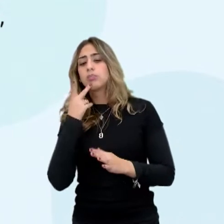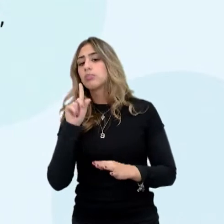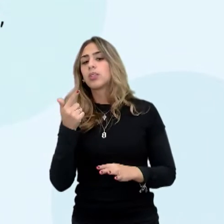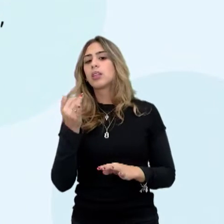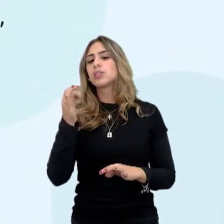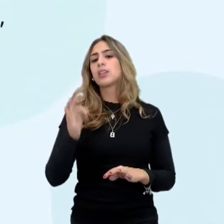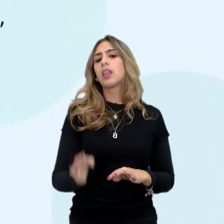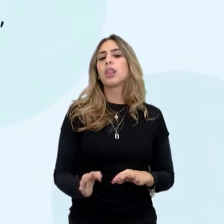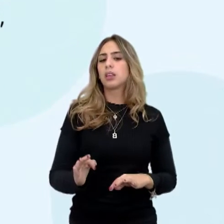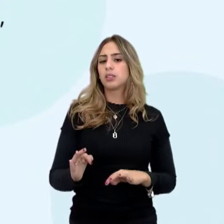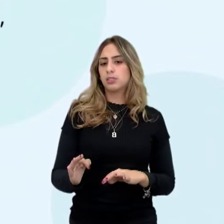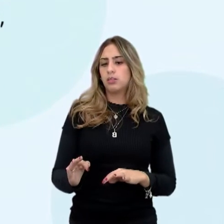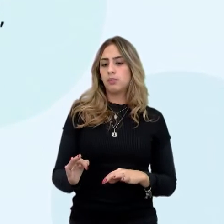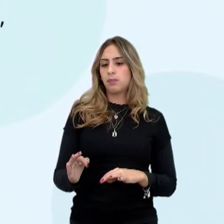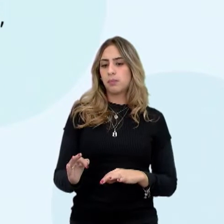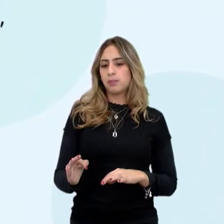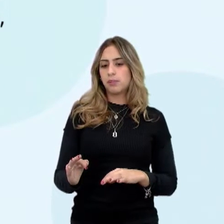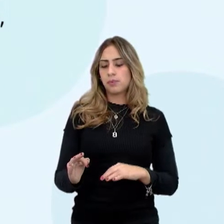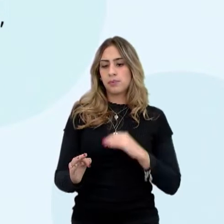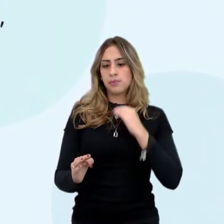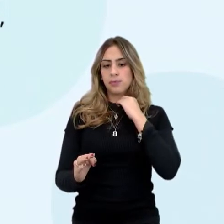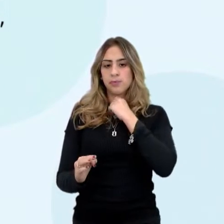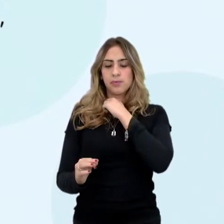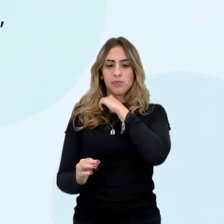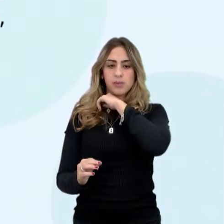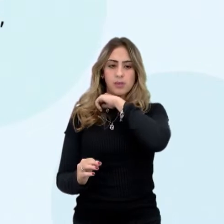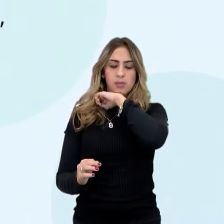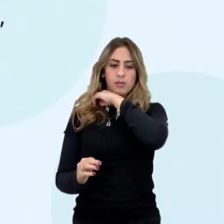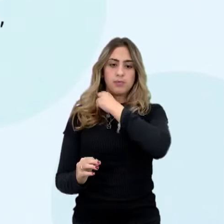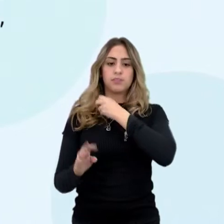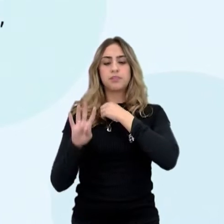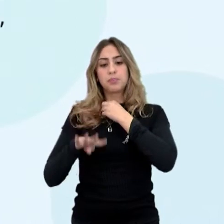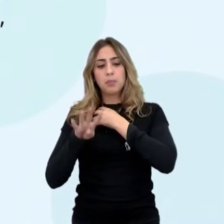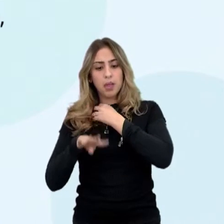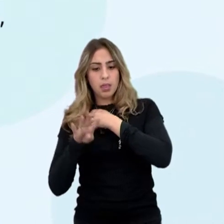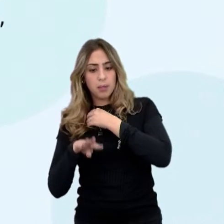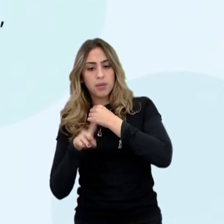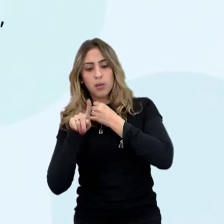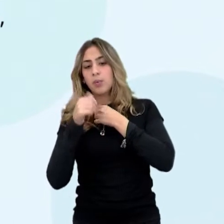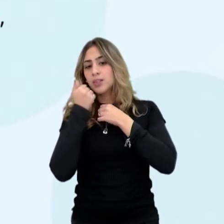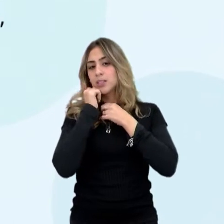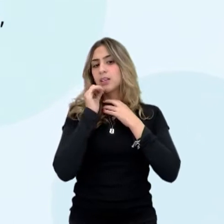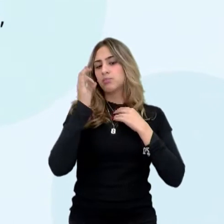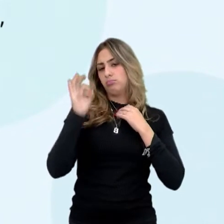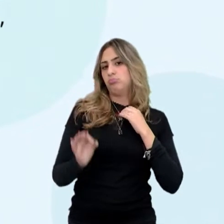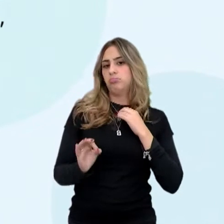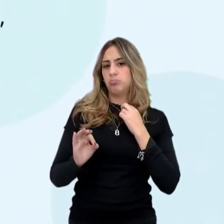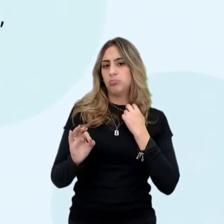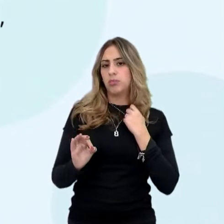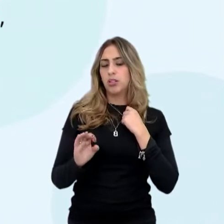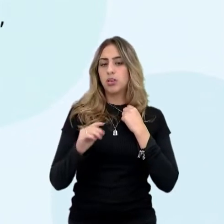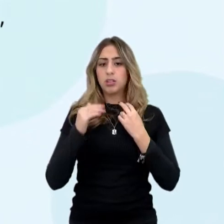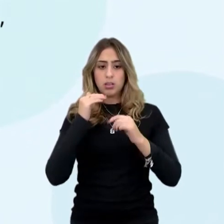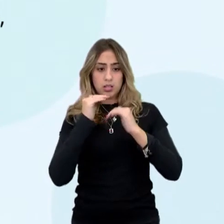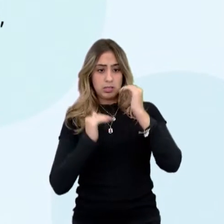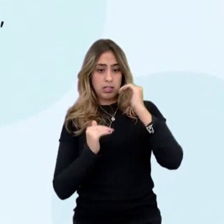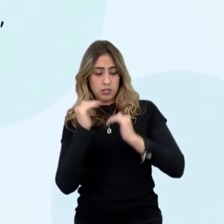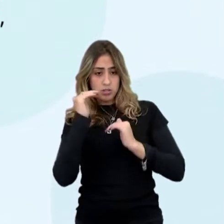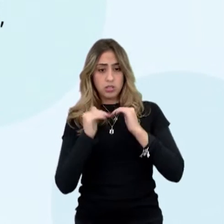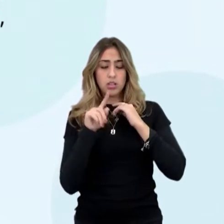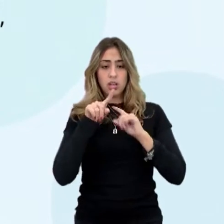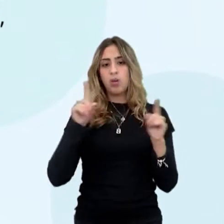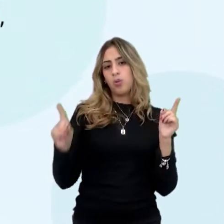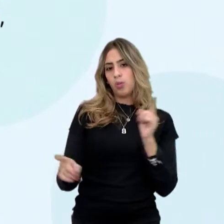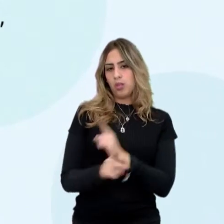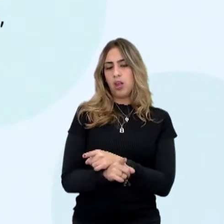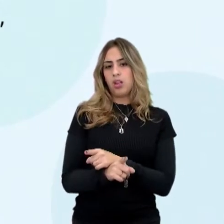incerteza. Legal, né? Pô, matemática são certezas, né? Matemática é uma ciência exata e estatística, né, é o